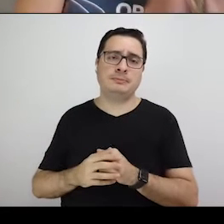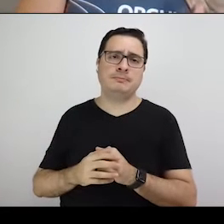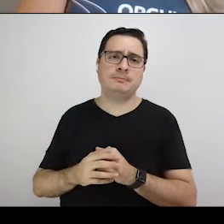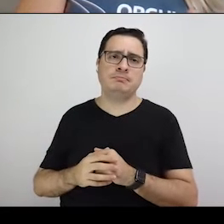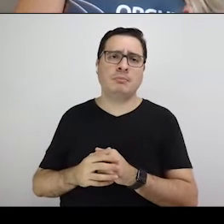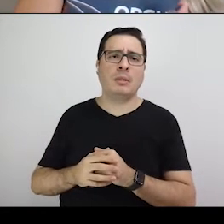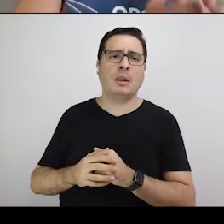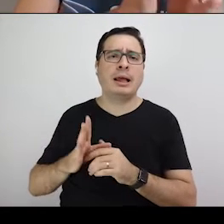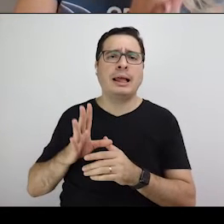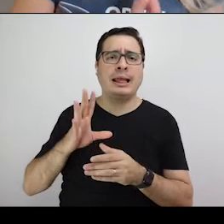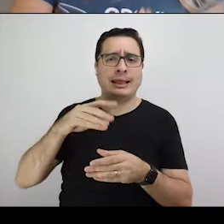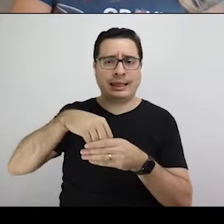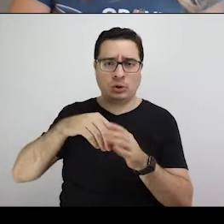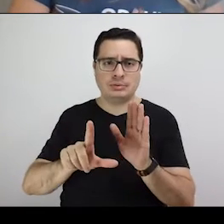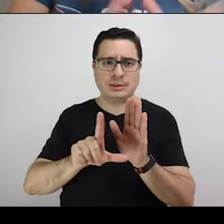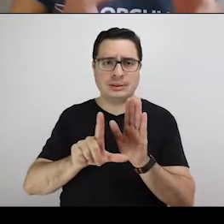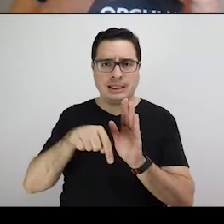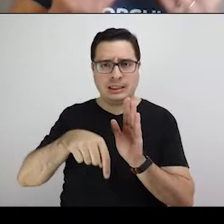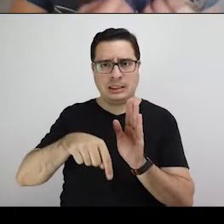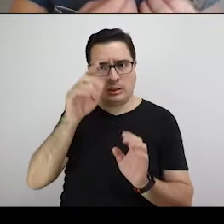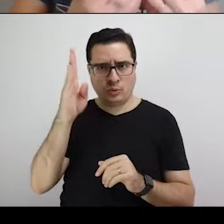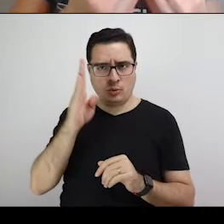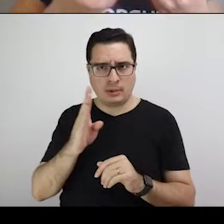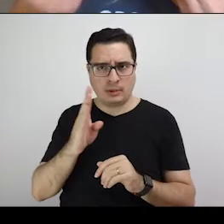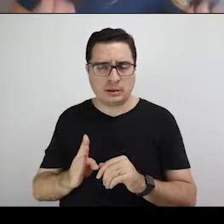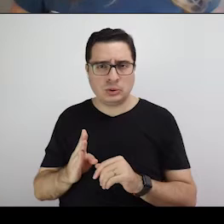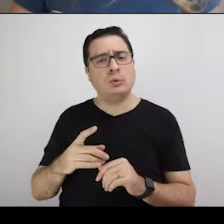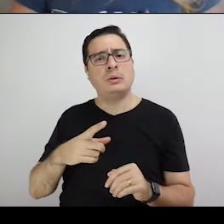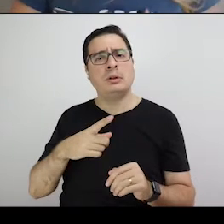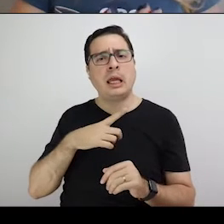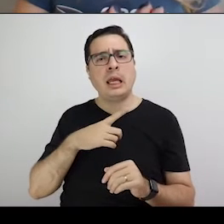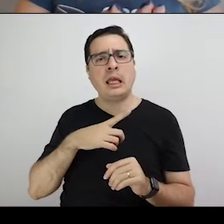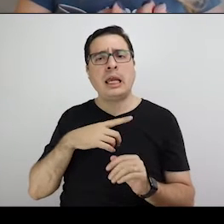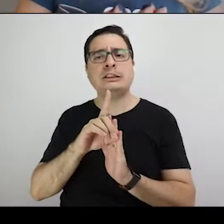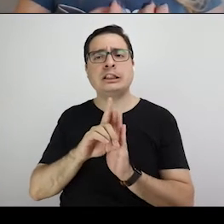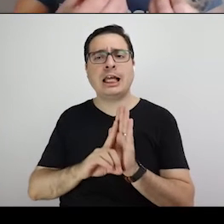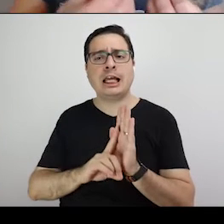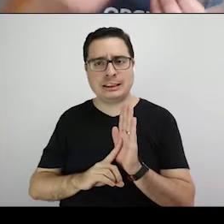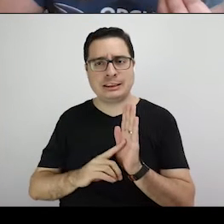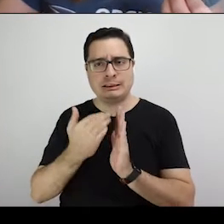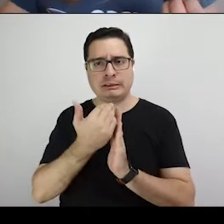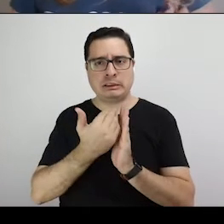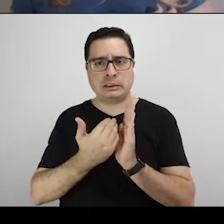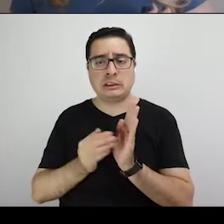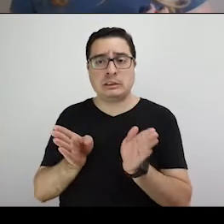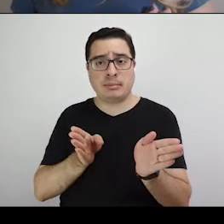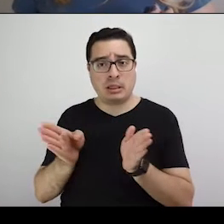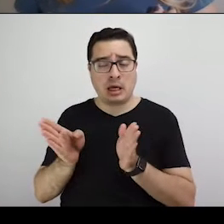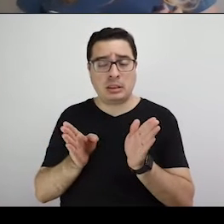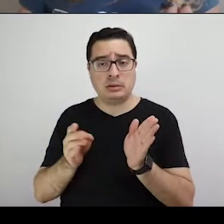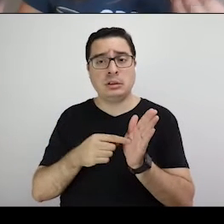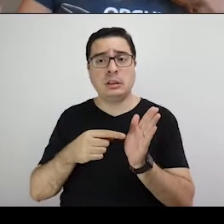Dentro das leis brasileiras, existe a diretriz de acessibilidade, né, com as recomendações do